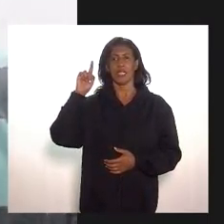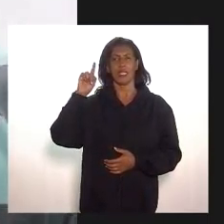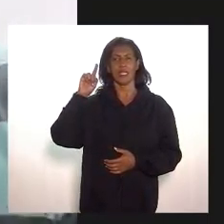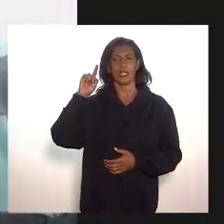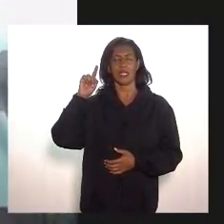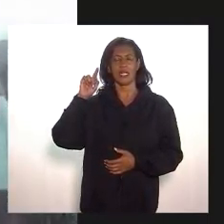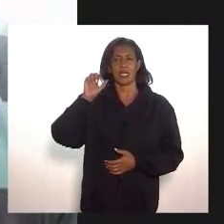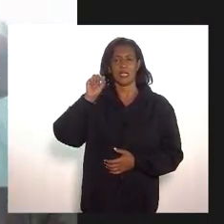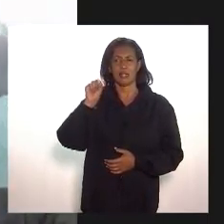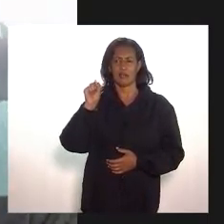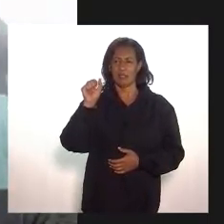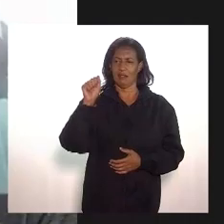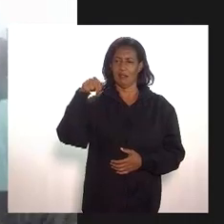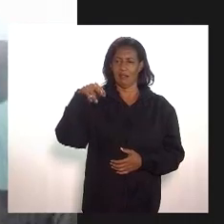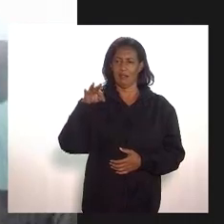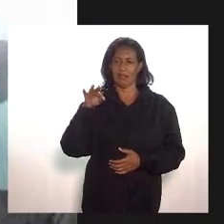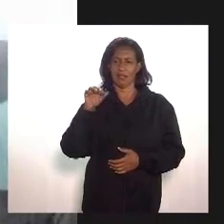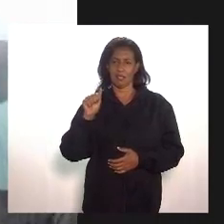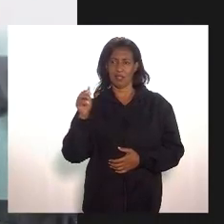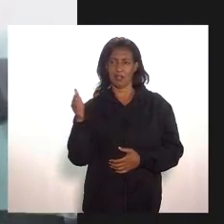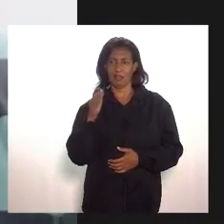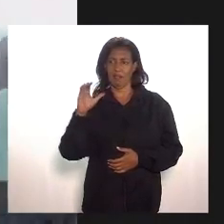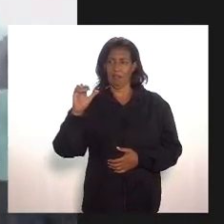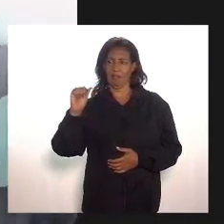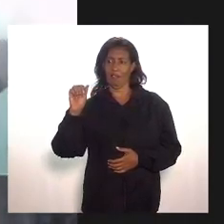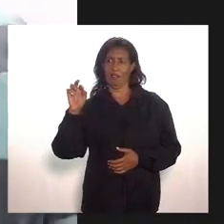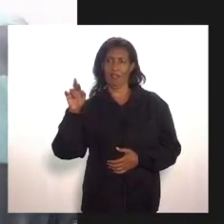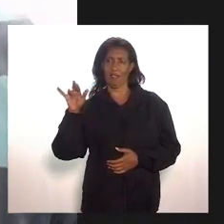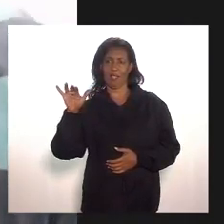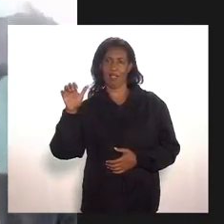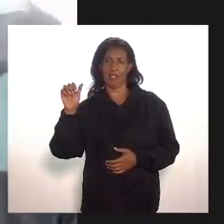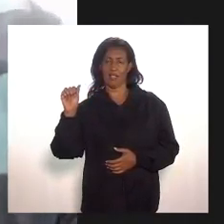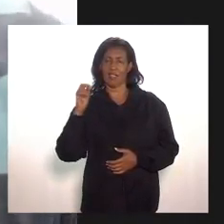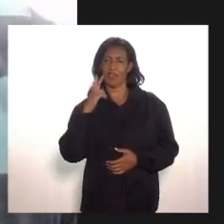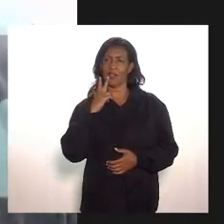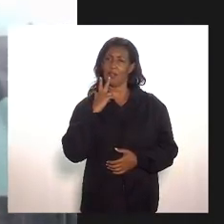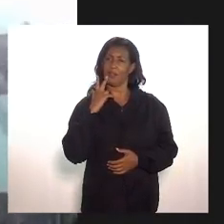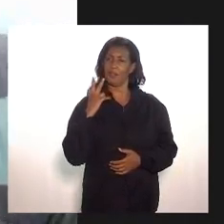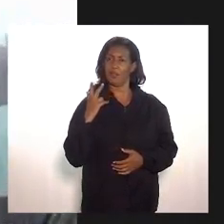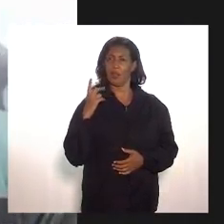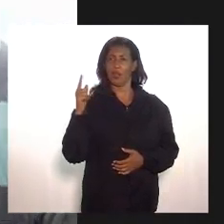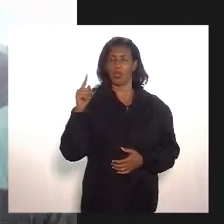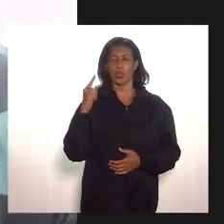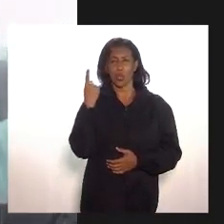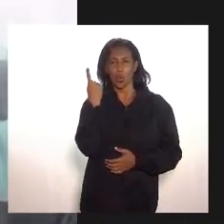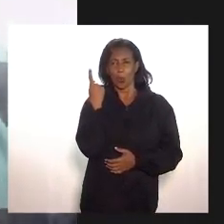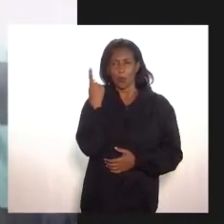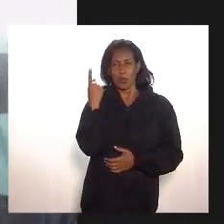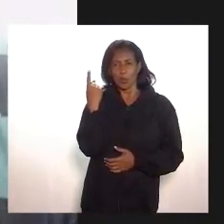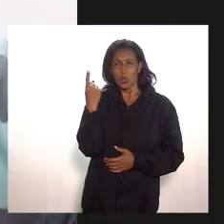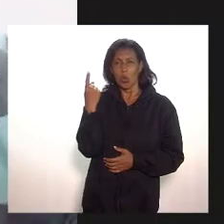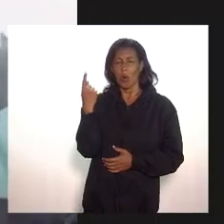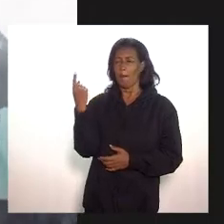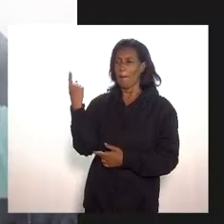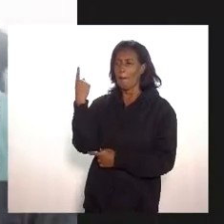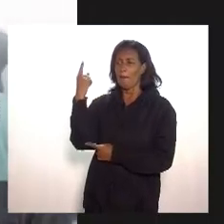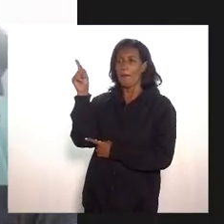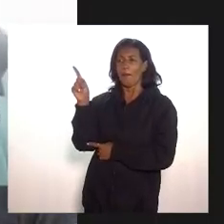que ao Estado só é permitido intervir no direito essencial de ensino caso o